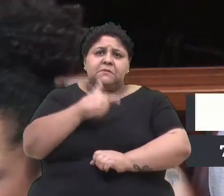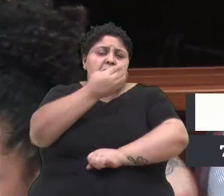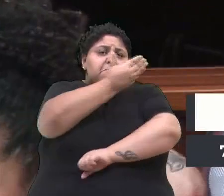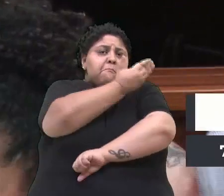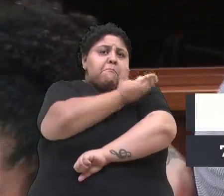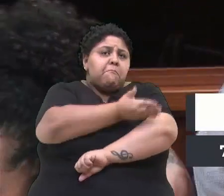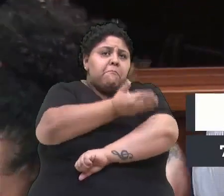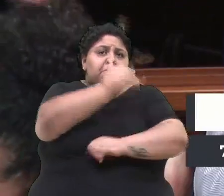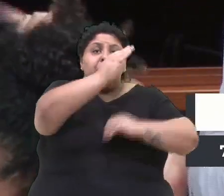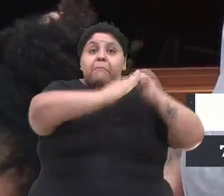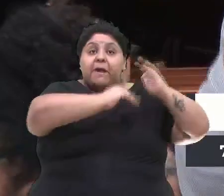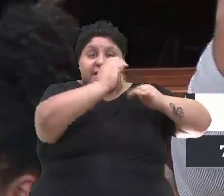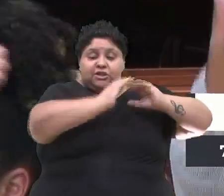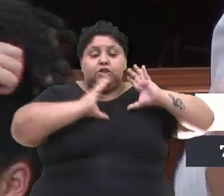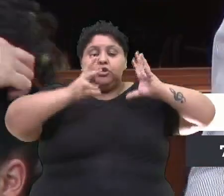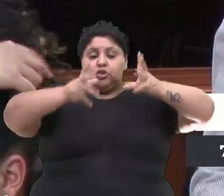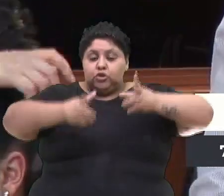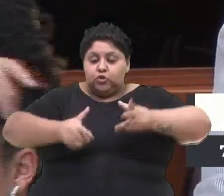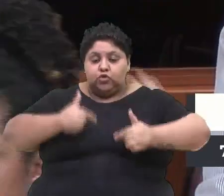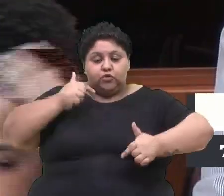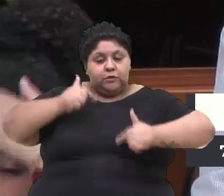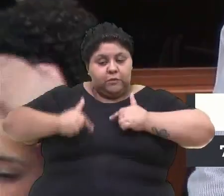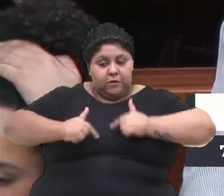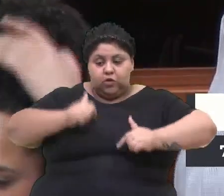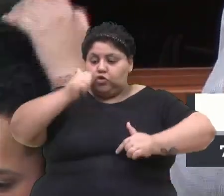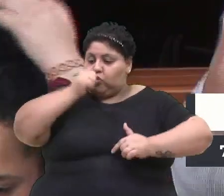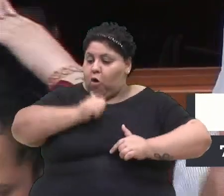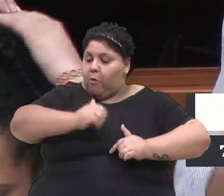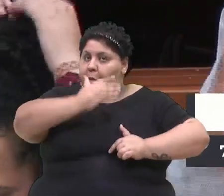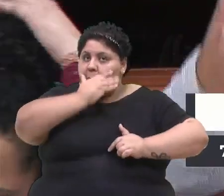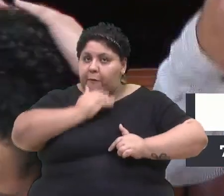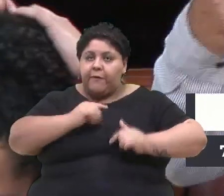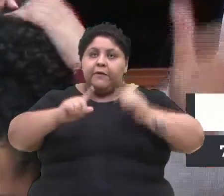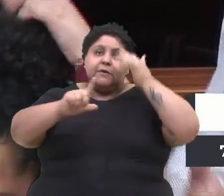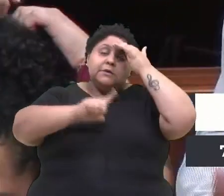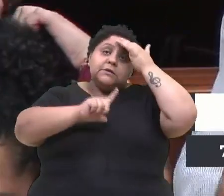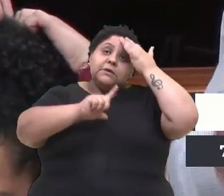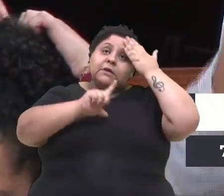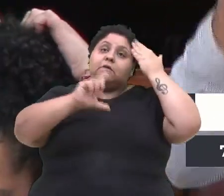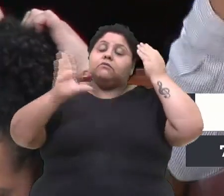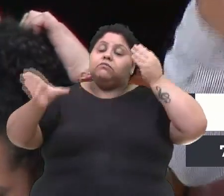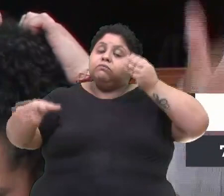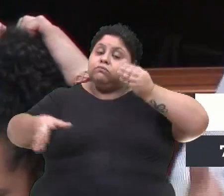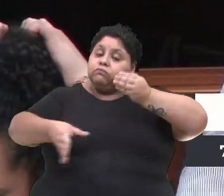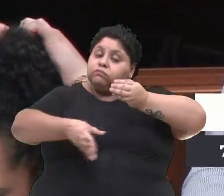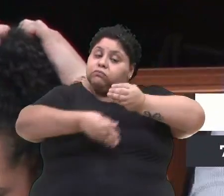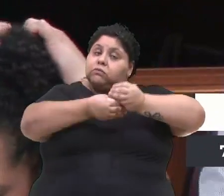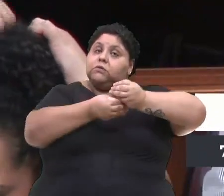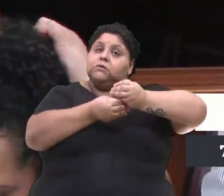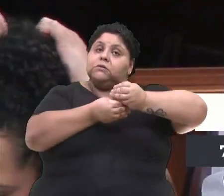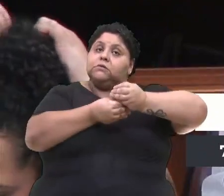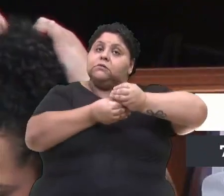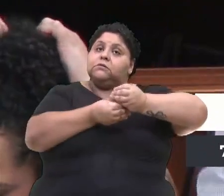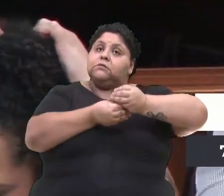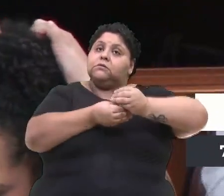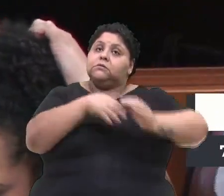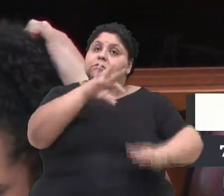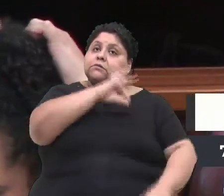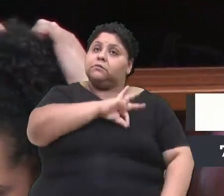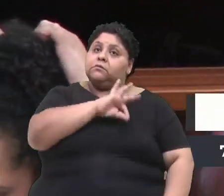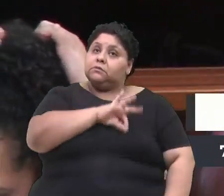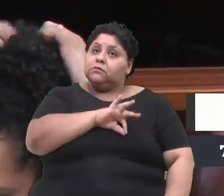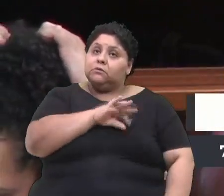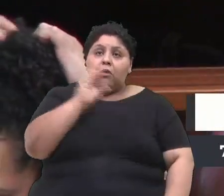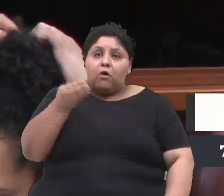todos os trabalhadores e as trabalhadoras tenham a reposição, dos seus vencimentos. Isso é uma questão